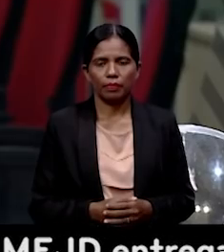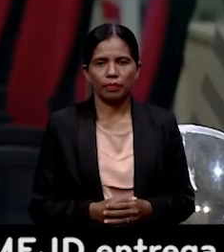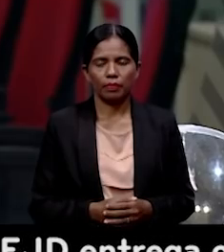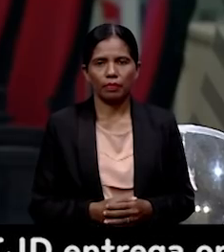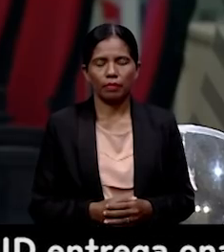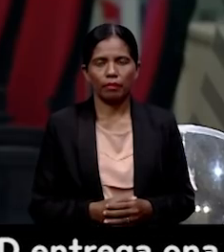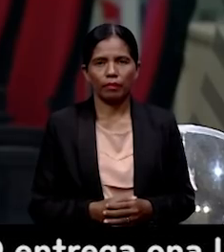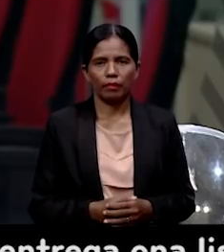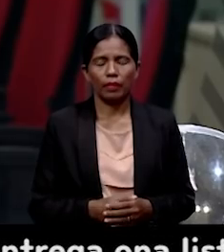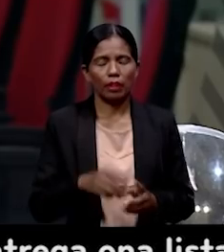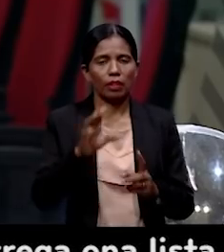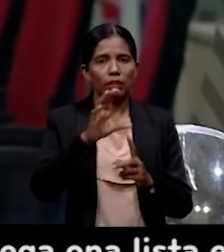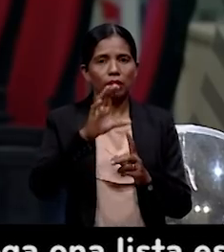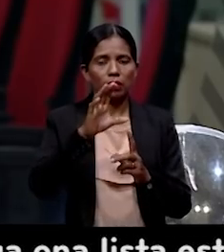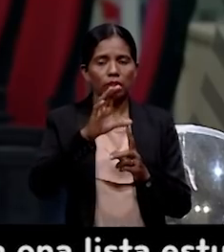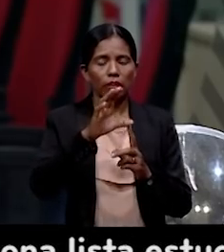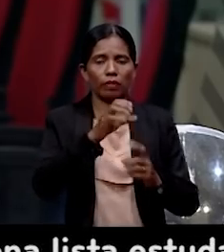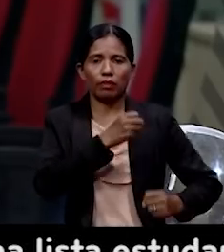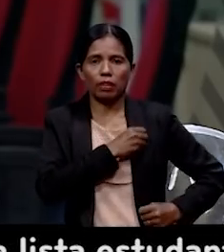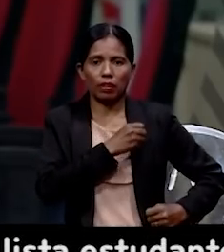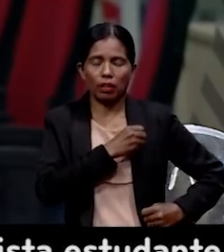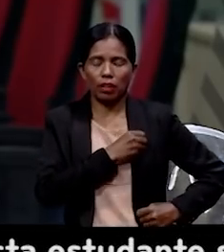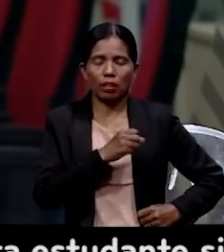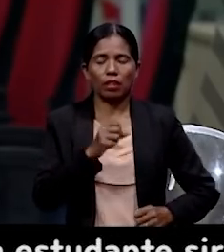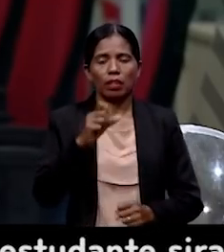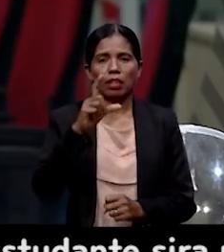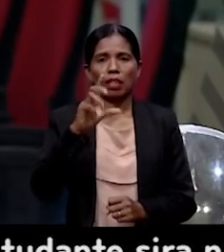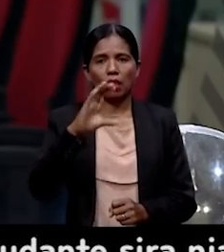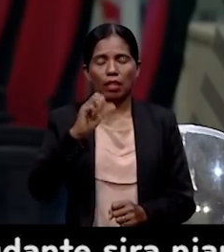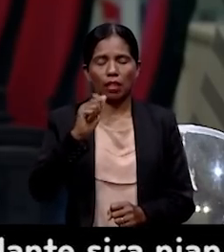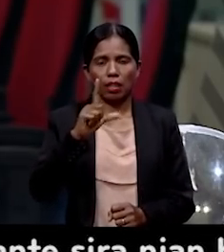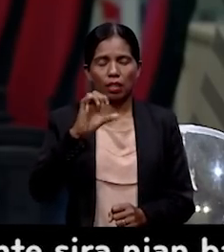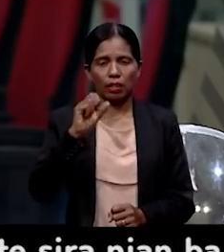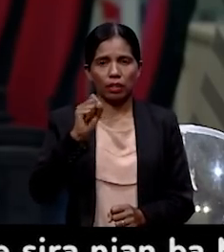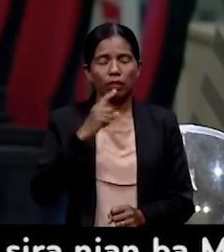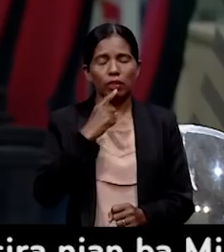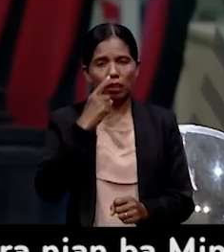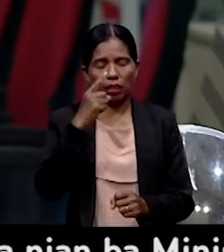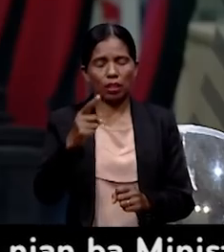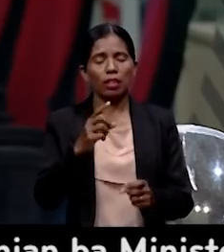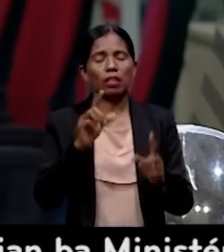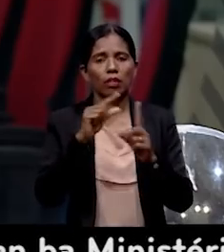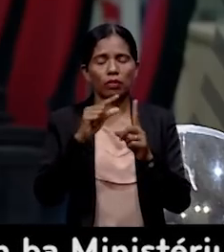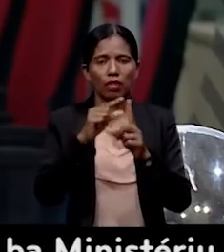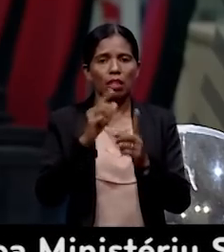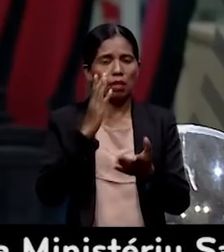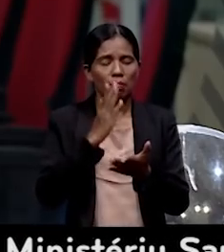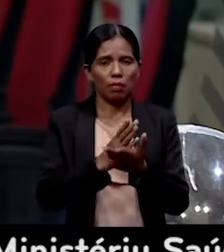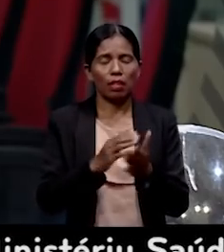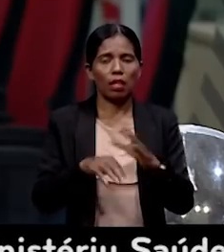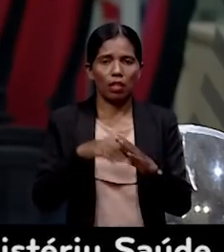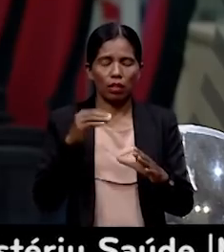Brigadeiro Jenerál Calisto Santos Coliati lamenta o liafuan Ezoneração, nebe governu deklara iha